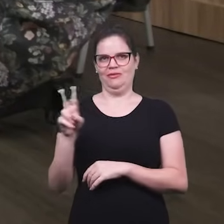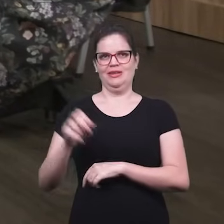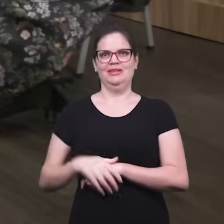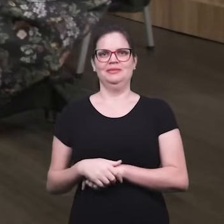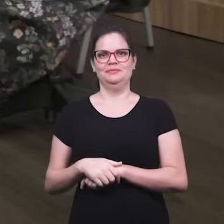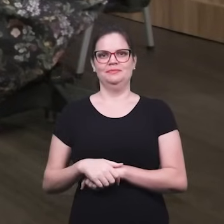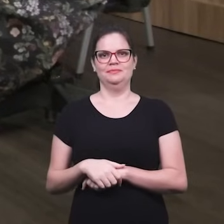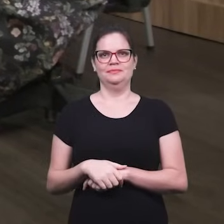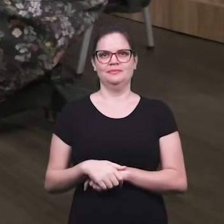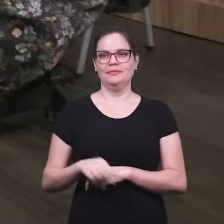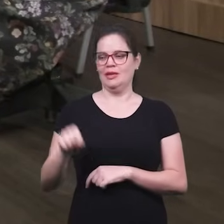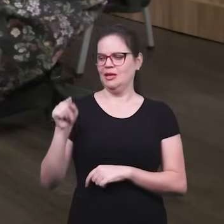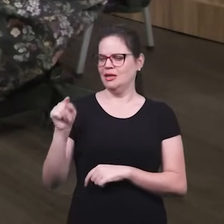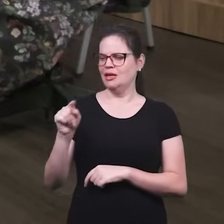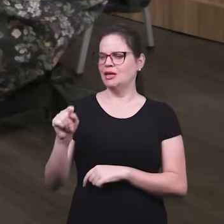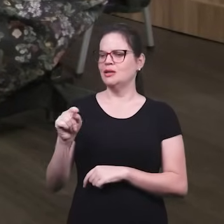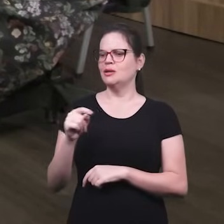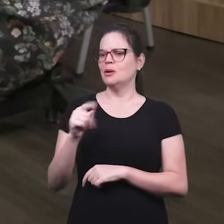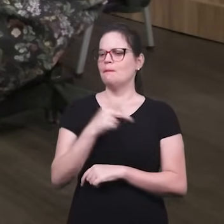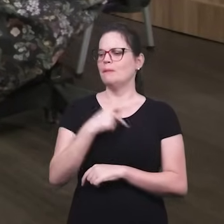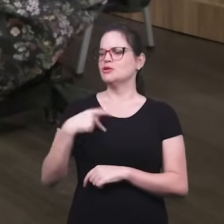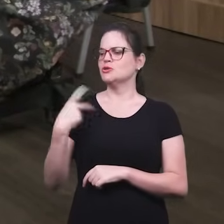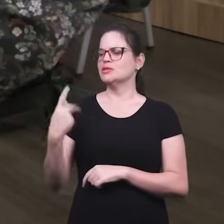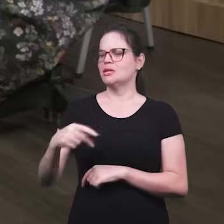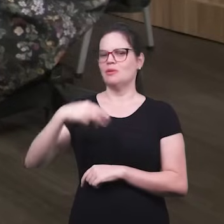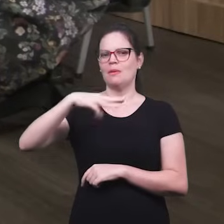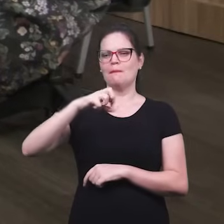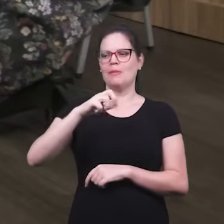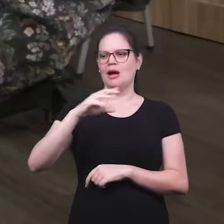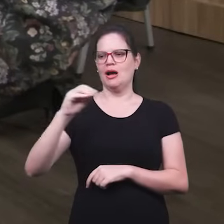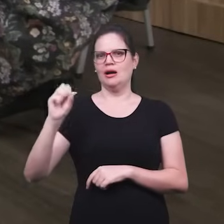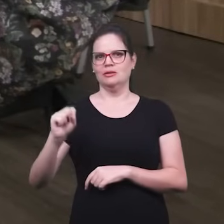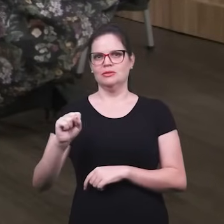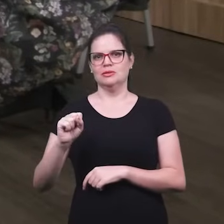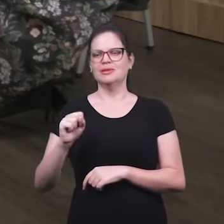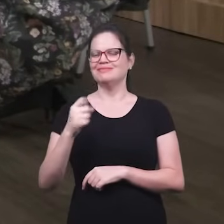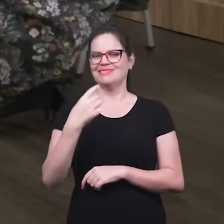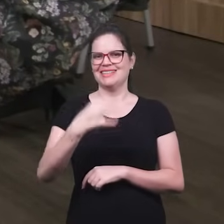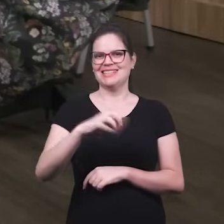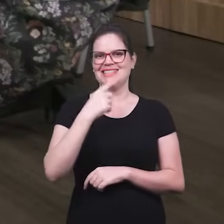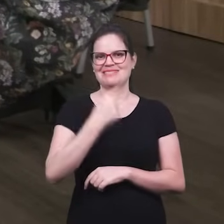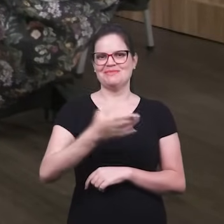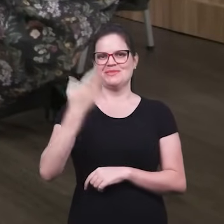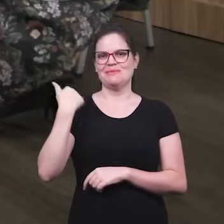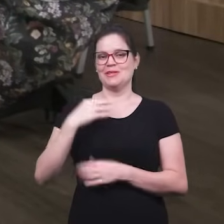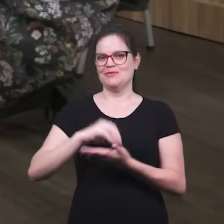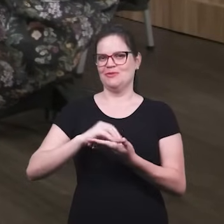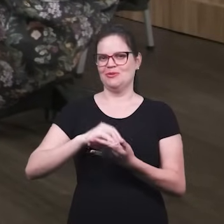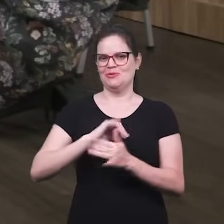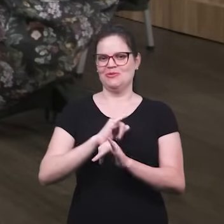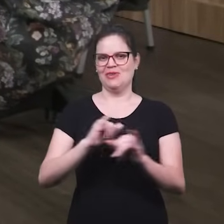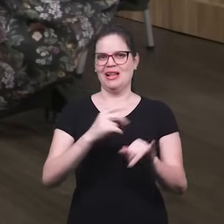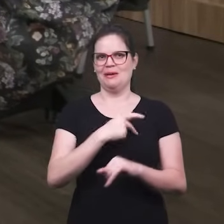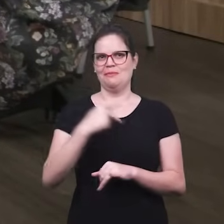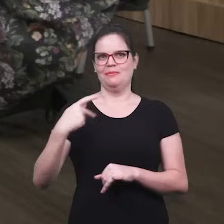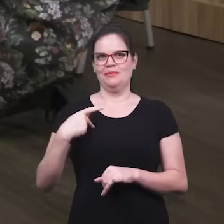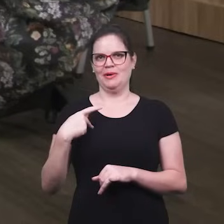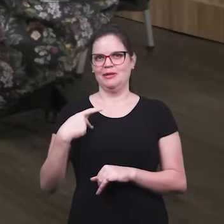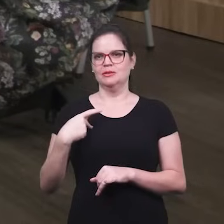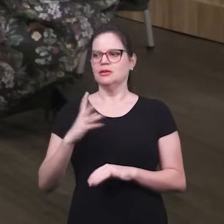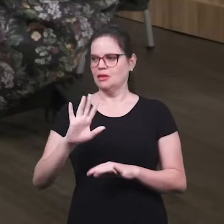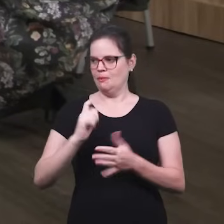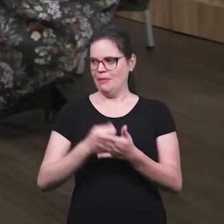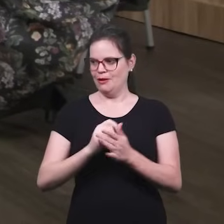nome do pastor deles é pastor Marcos, não é isso? Muito bem. Na semana passada a gente ficou devendo, né, de falar o nome do pastor. Ficou devendo. Então tá paga a